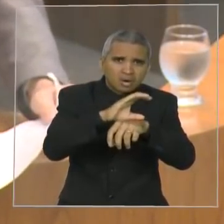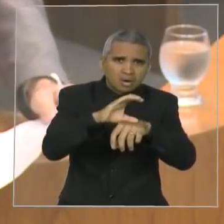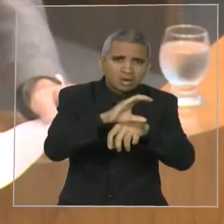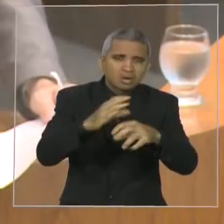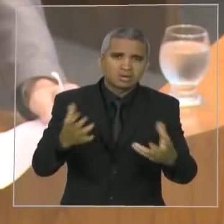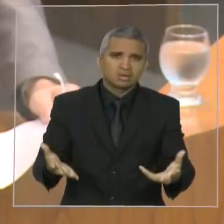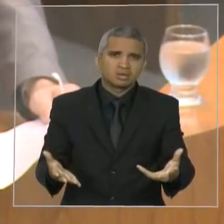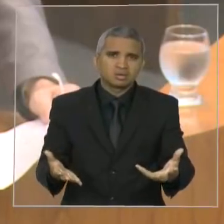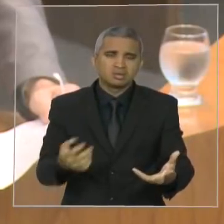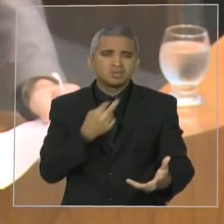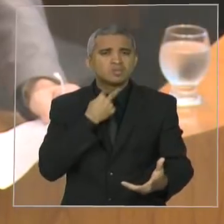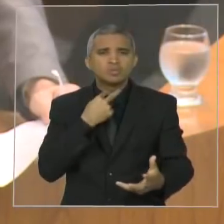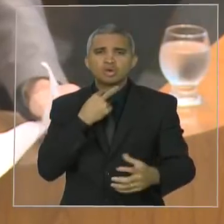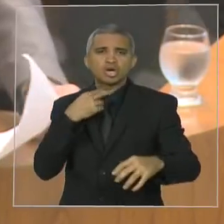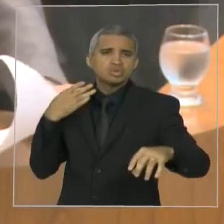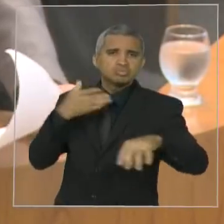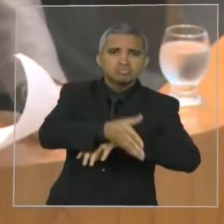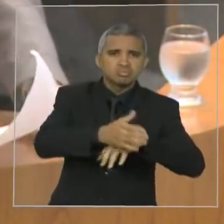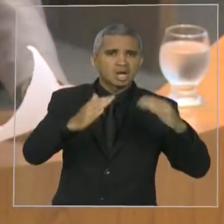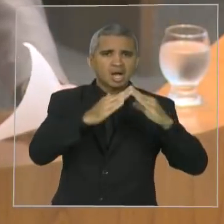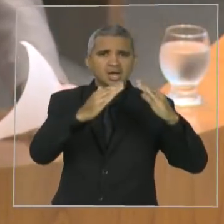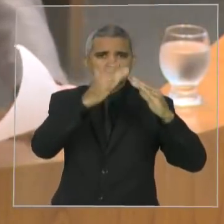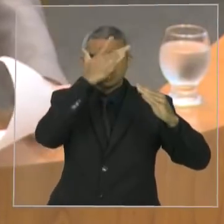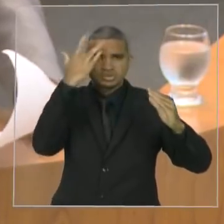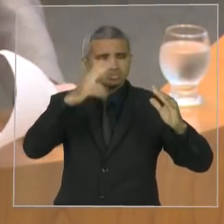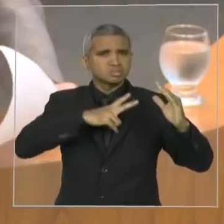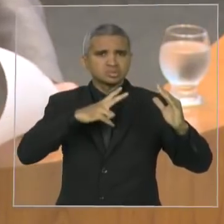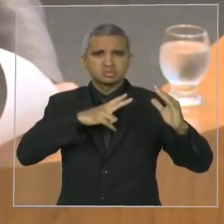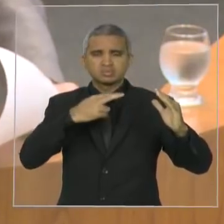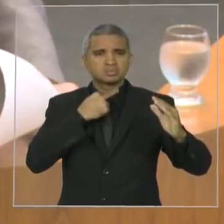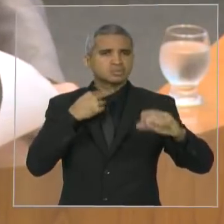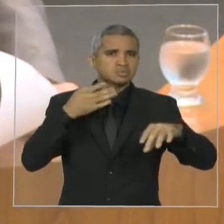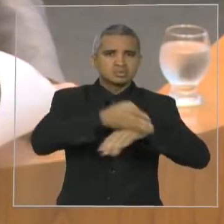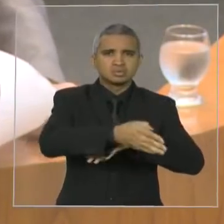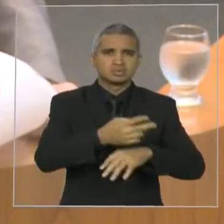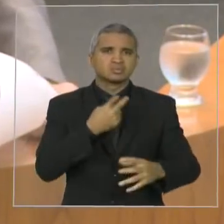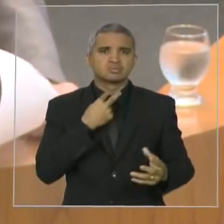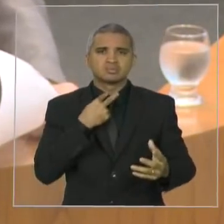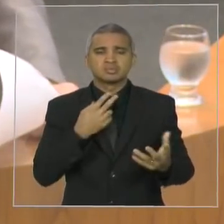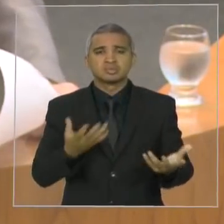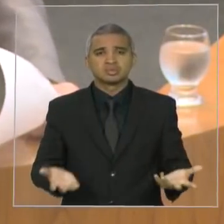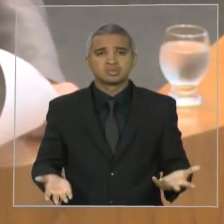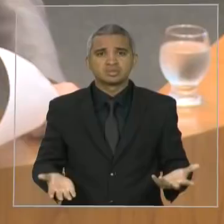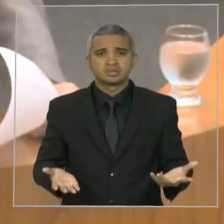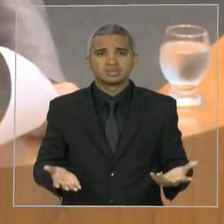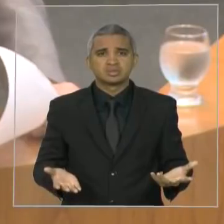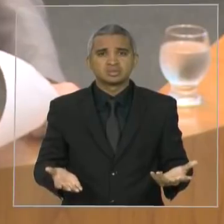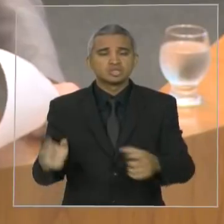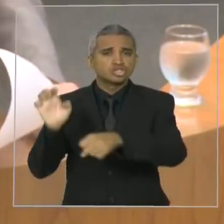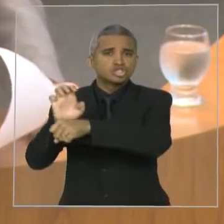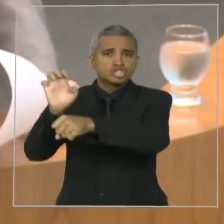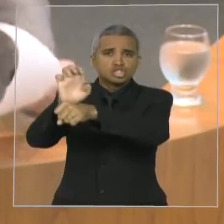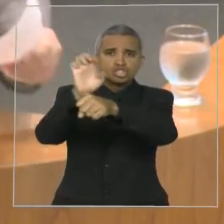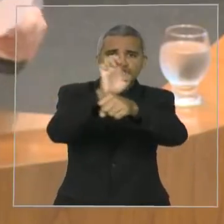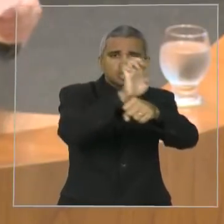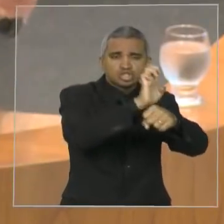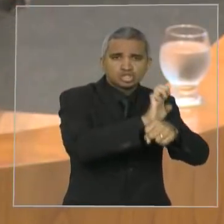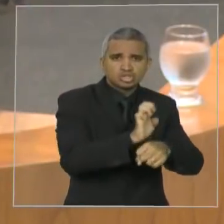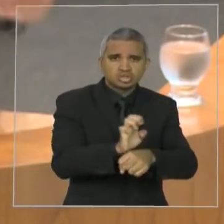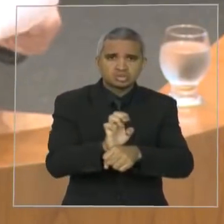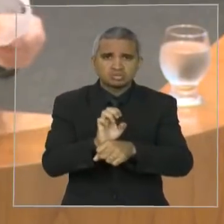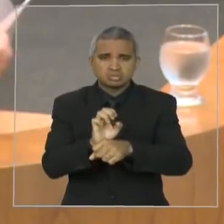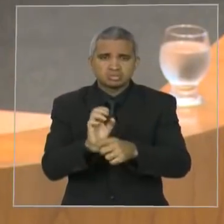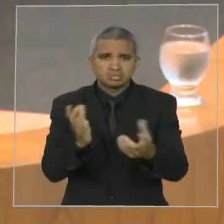de ouvir dessas autoridades que vai solicitar, junto ao Judiciário, mandados de prisões, mandados de